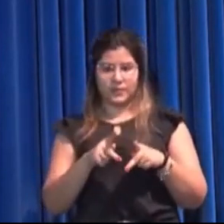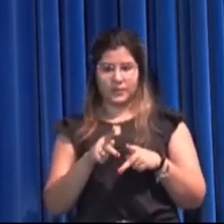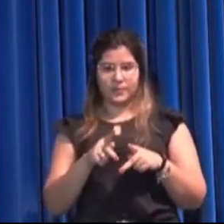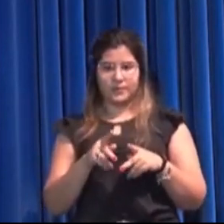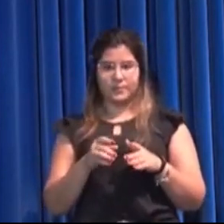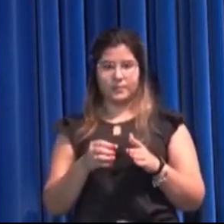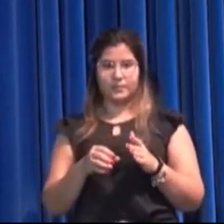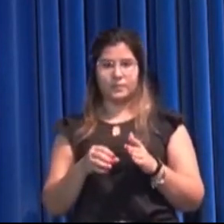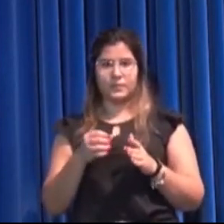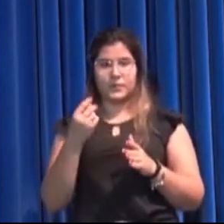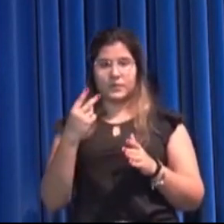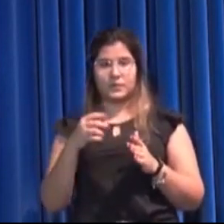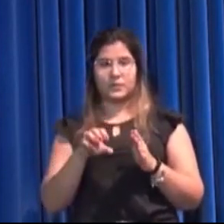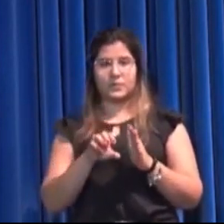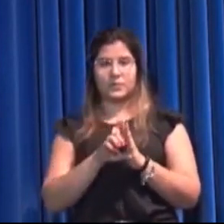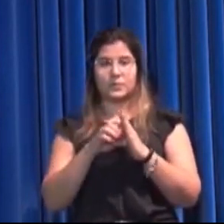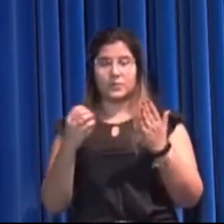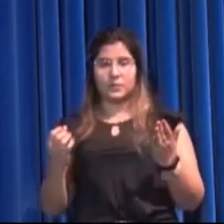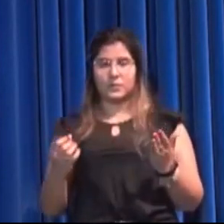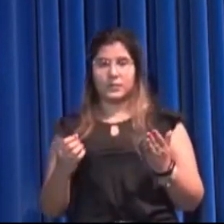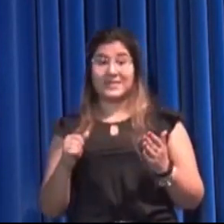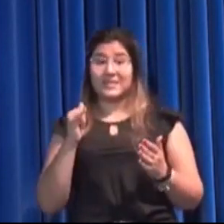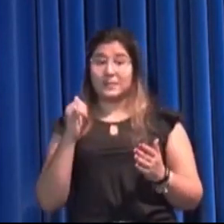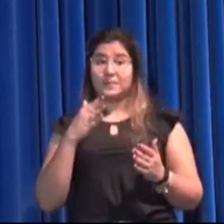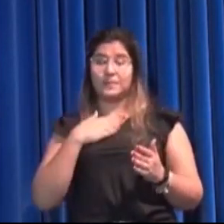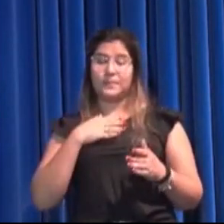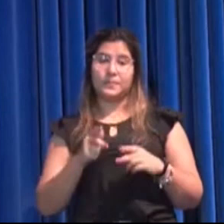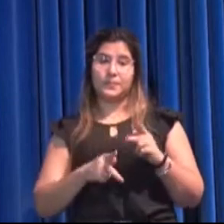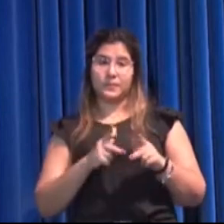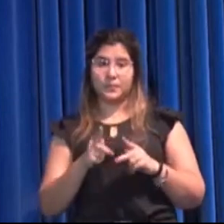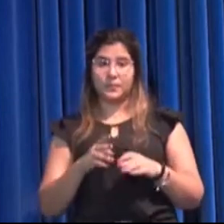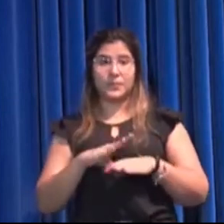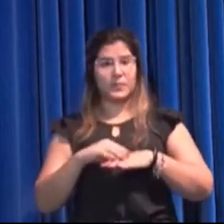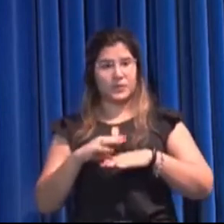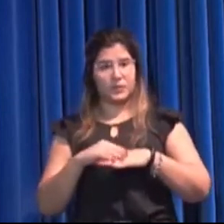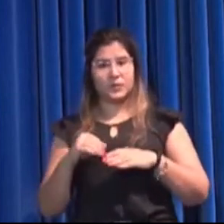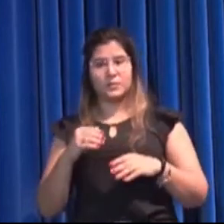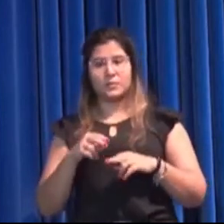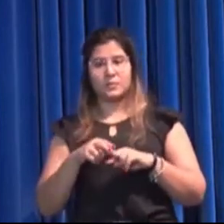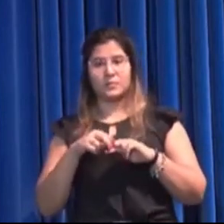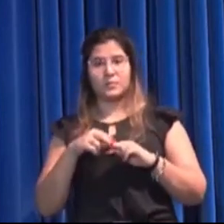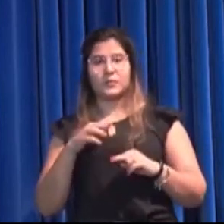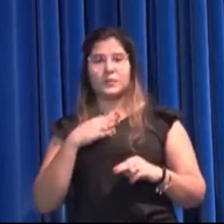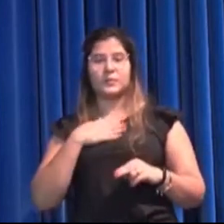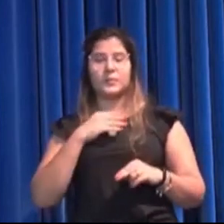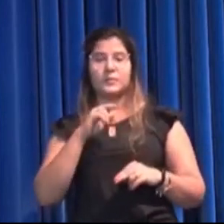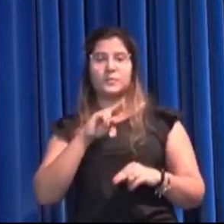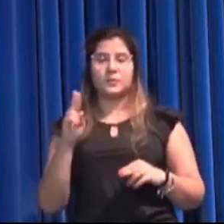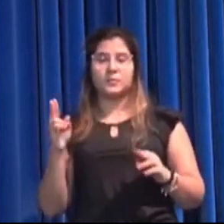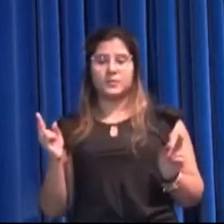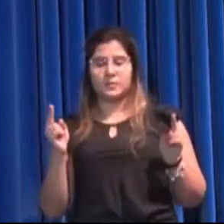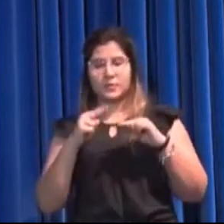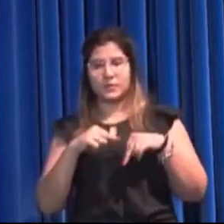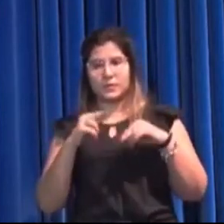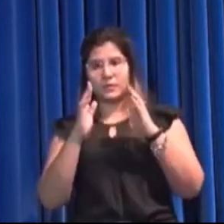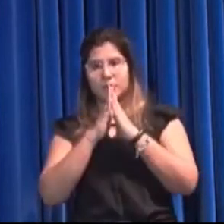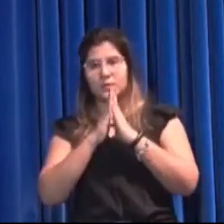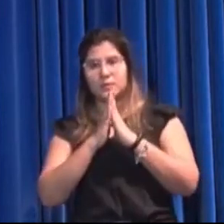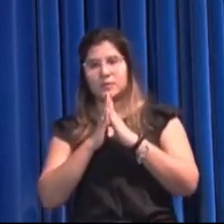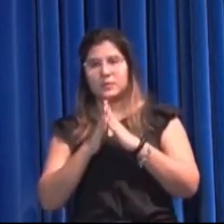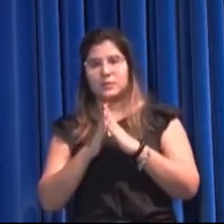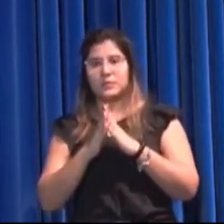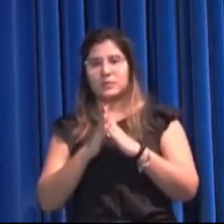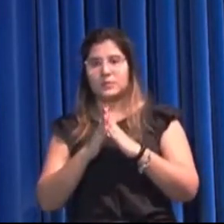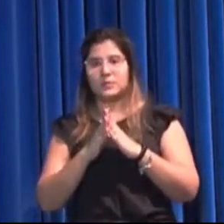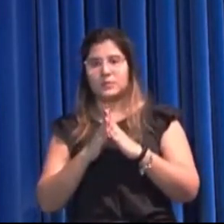Crônicas 7,14. Se o meu povo se chama pelo meu nome, se humilhar e orar, e se converter dos seus